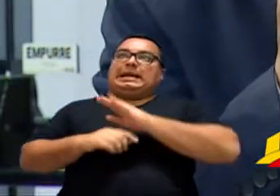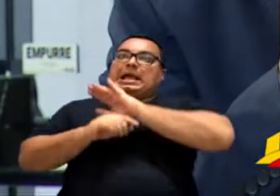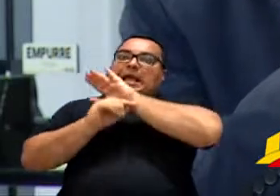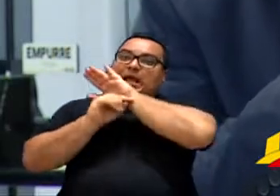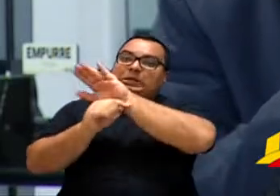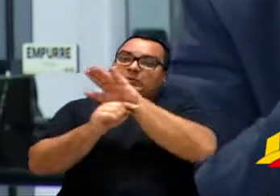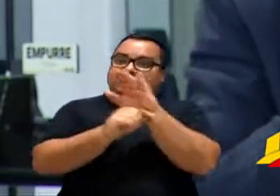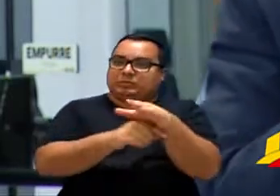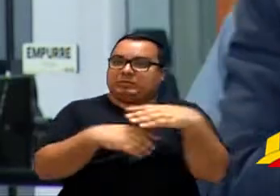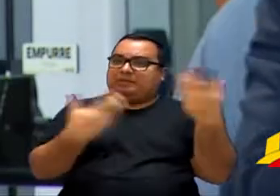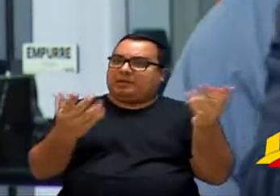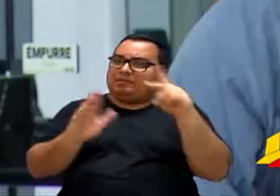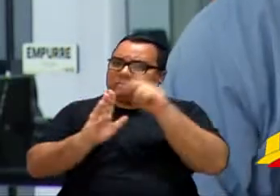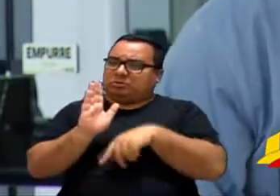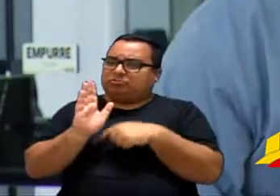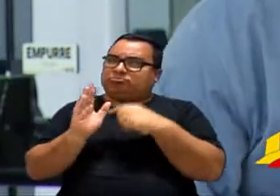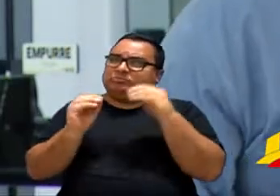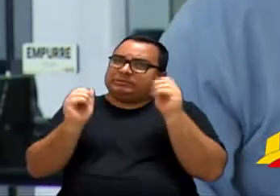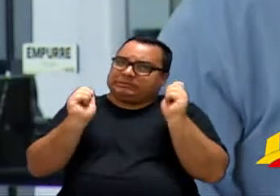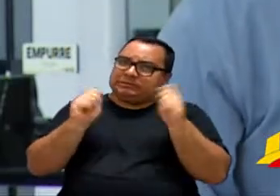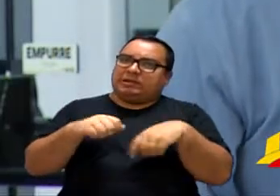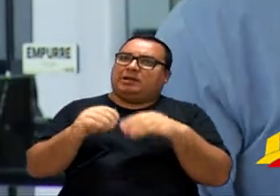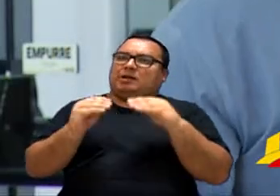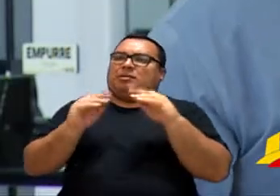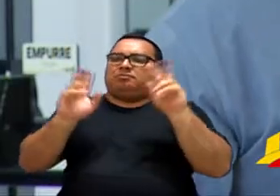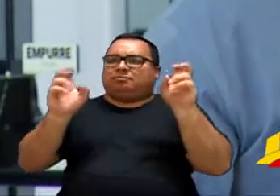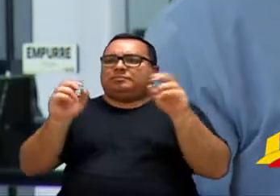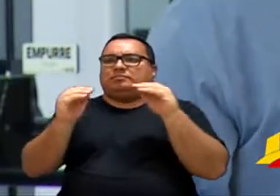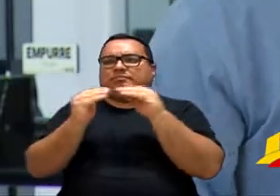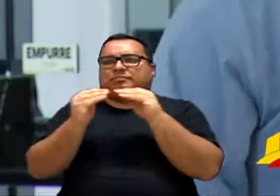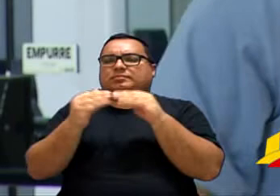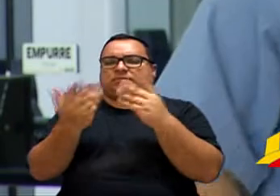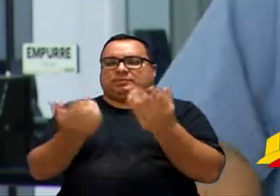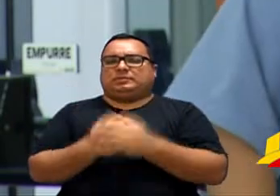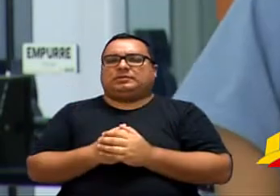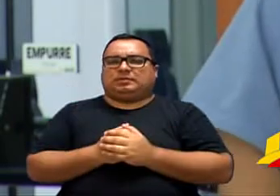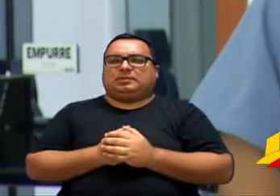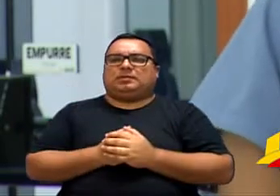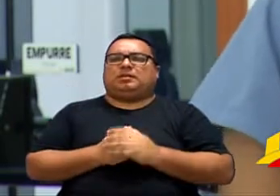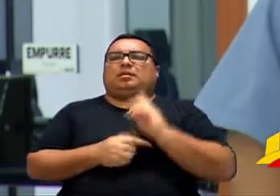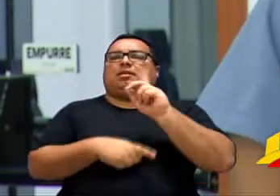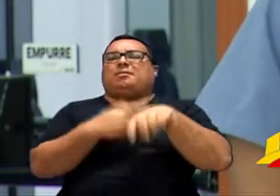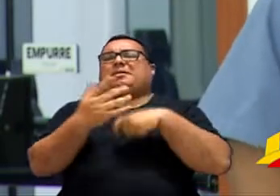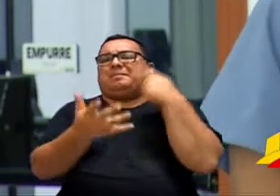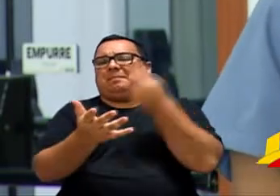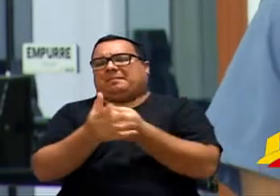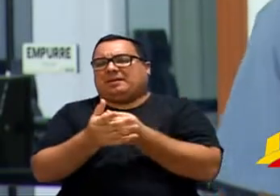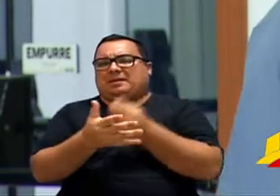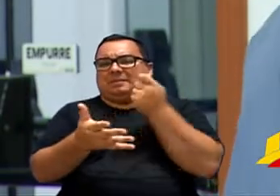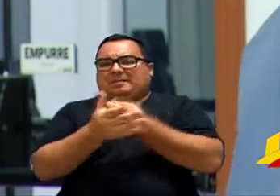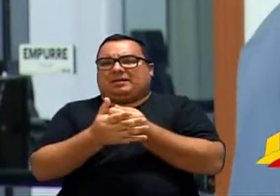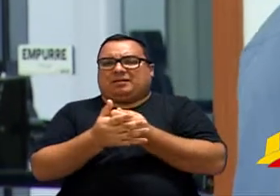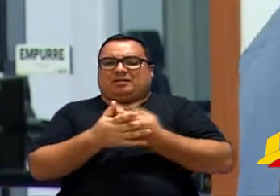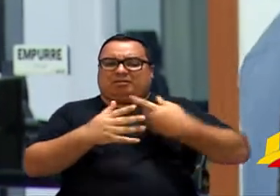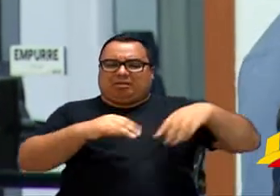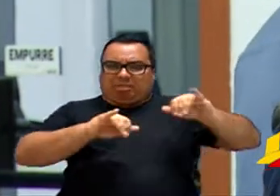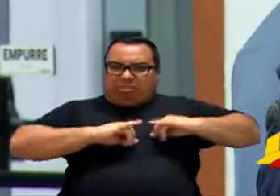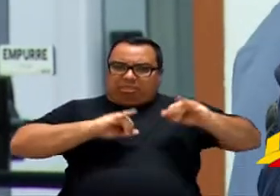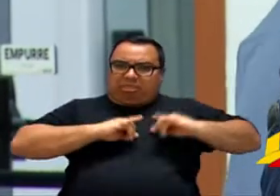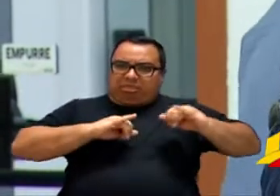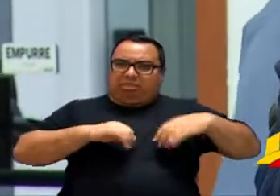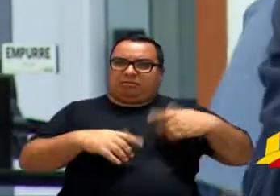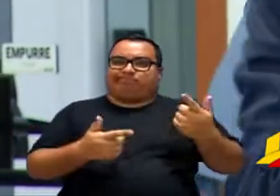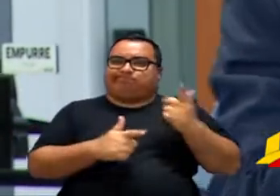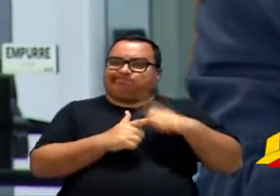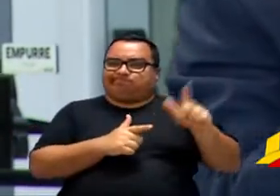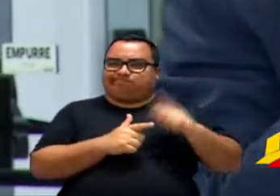mas eu acho que a gente tem que sim resguardar o direito do Muniz porque paga isso lá na ponta né a sua conta de água porque daí ele